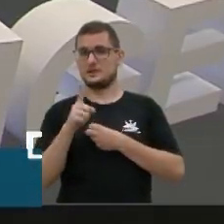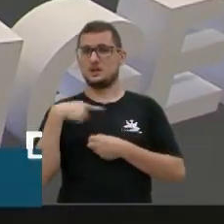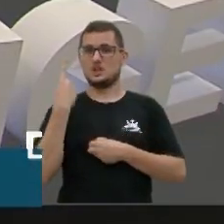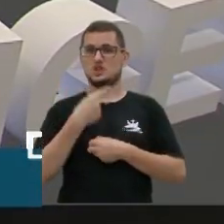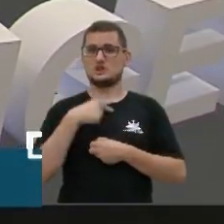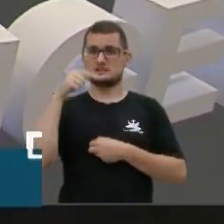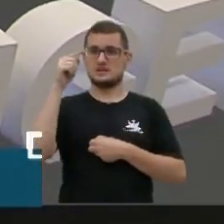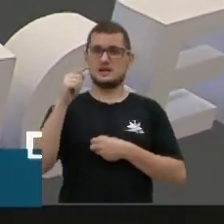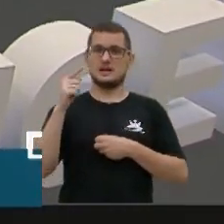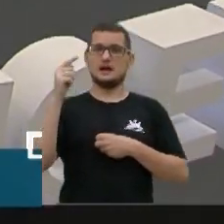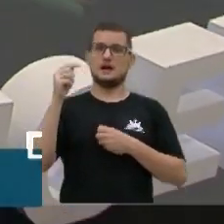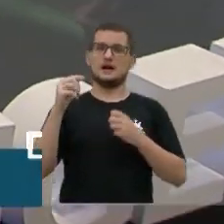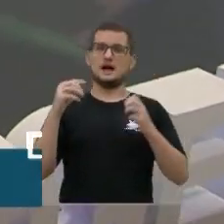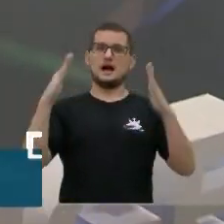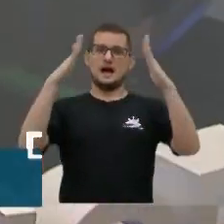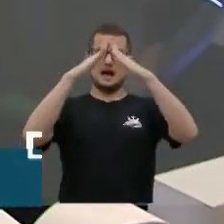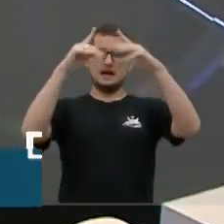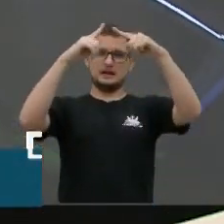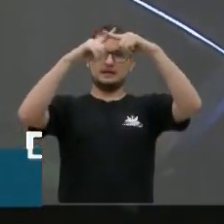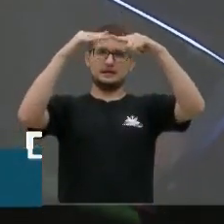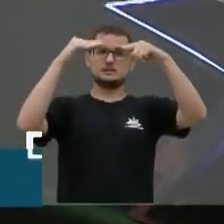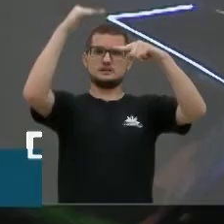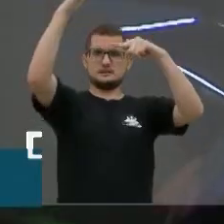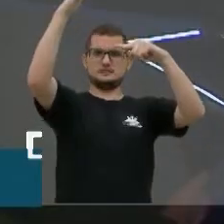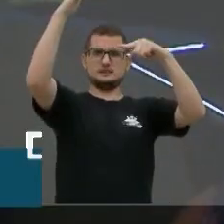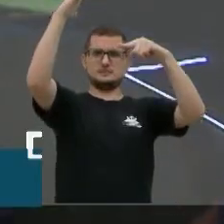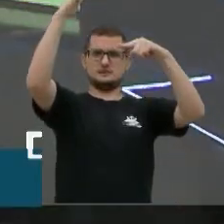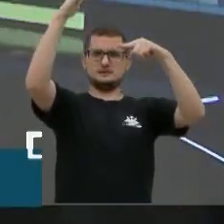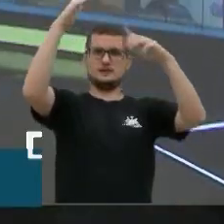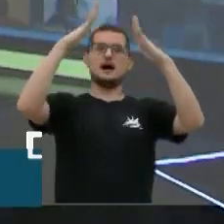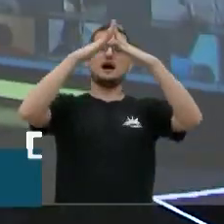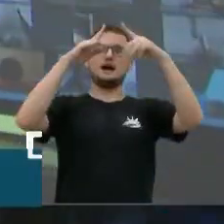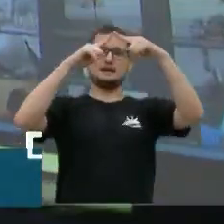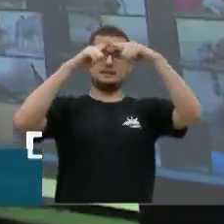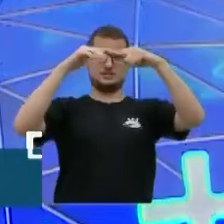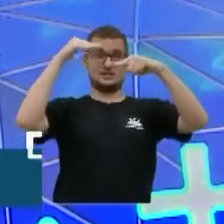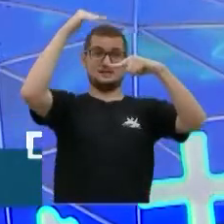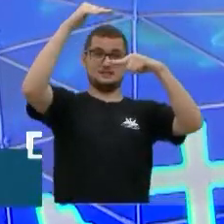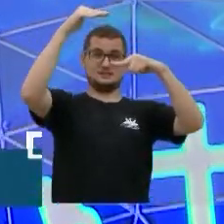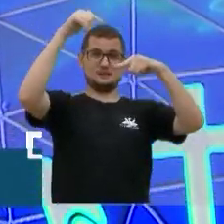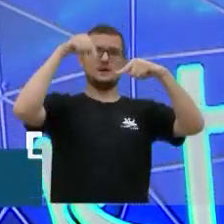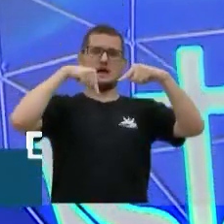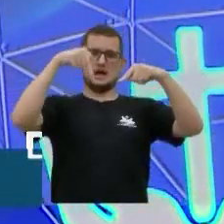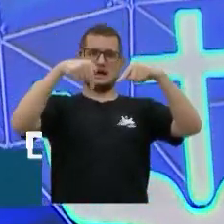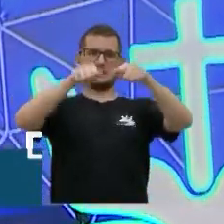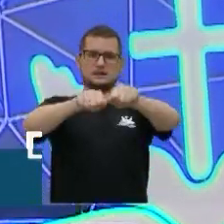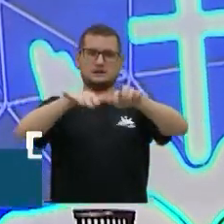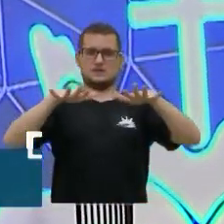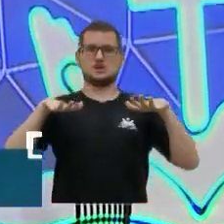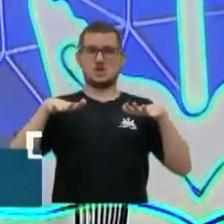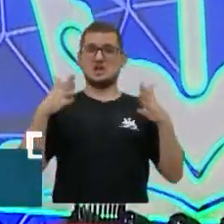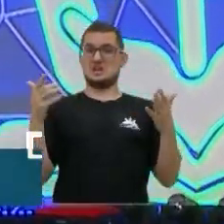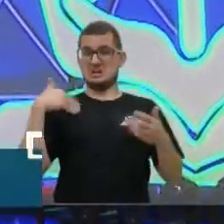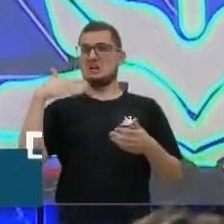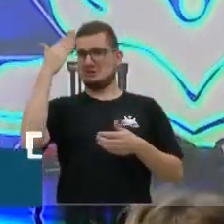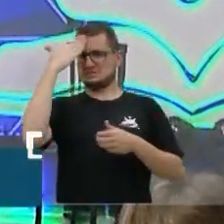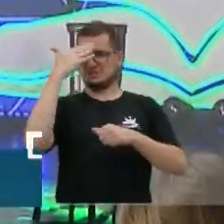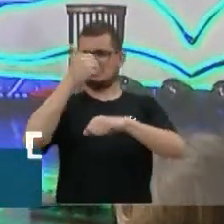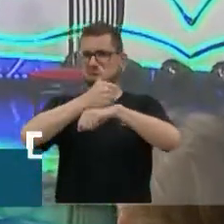estúdio embaixo da igreja. Pode mostrar. Eu sei que eles, o nosso diretor vai ficar